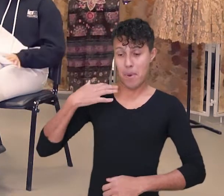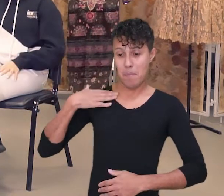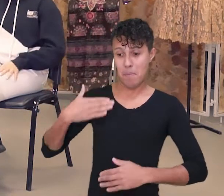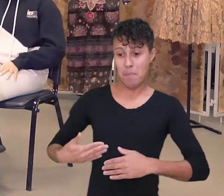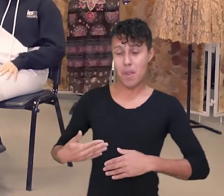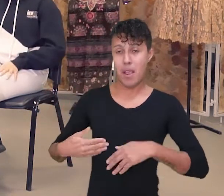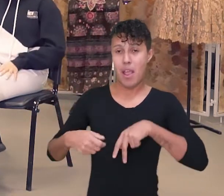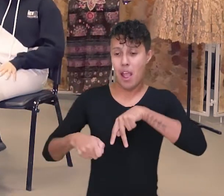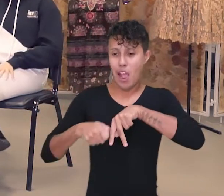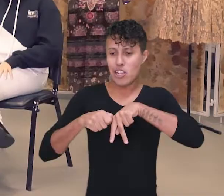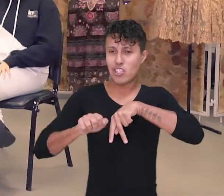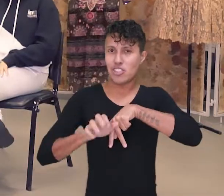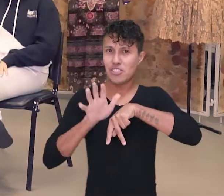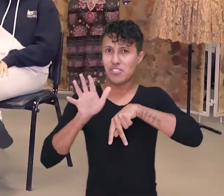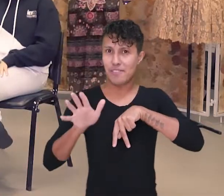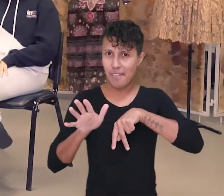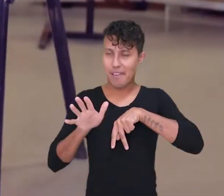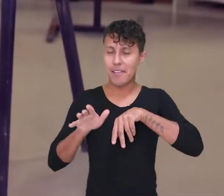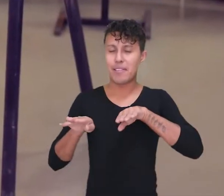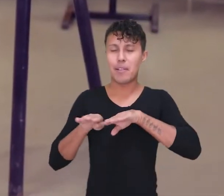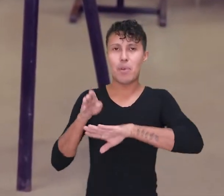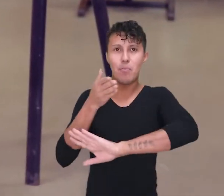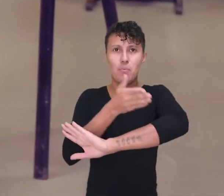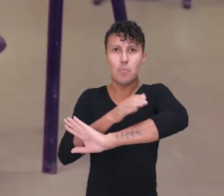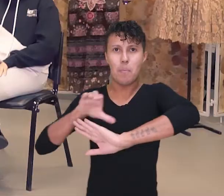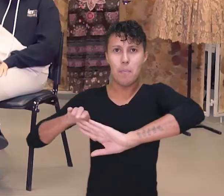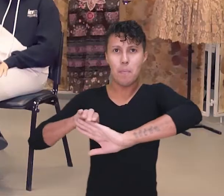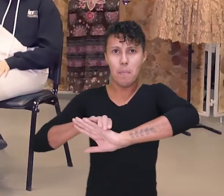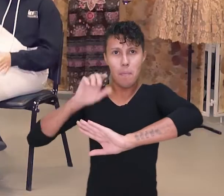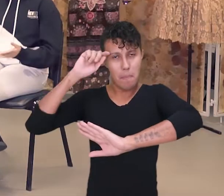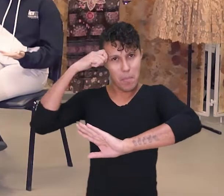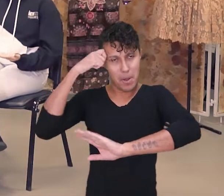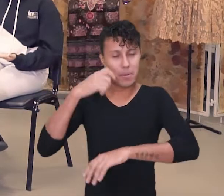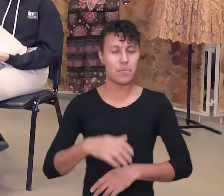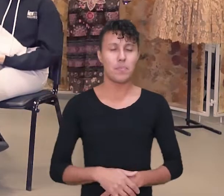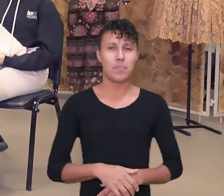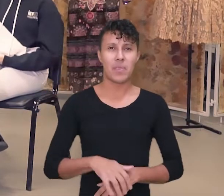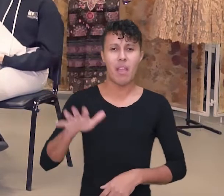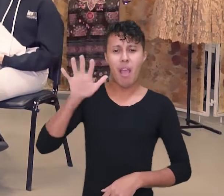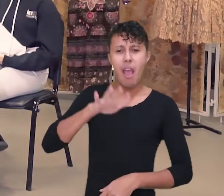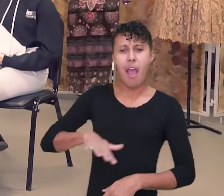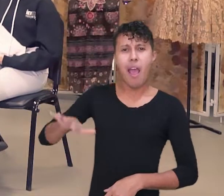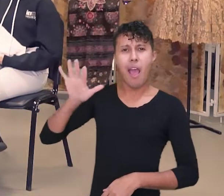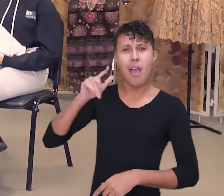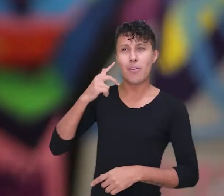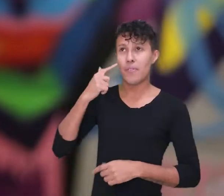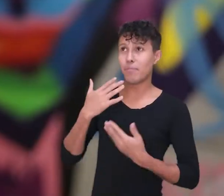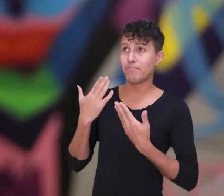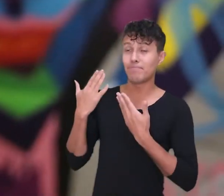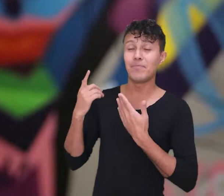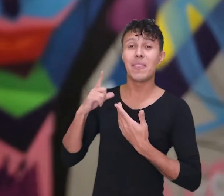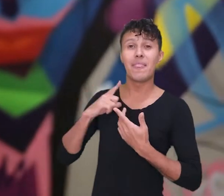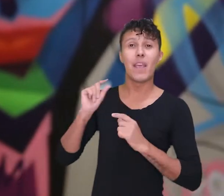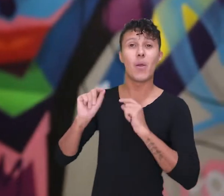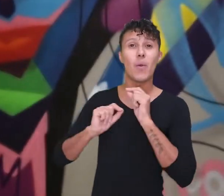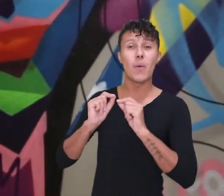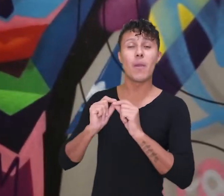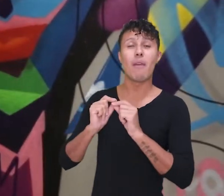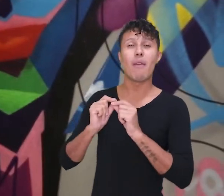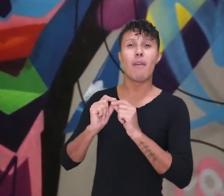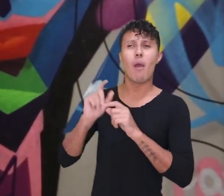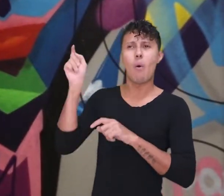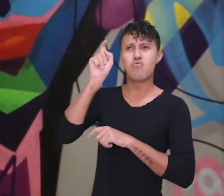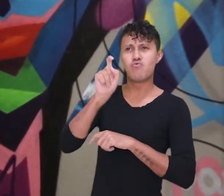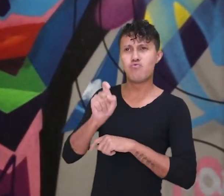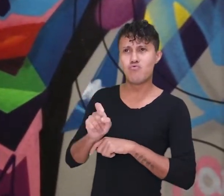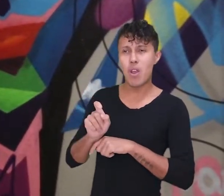branca, uma calça jeans clara e uma bota preta. E aqui no espaço a gente tem um grafite e uma intervenção